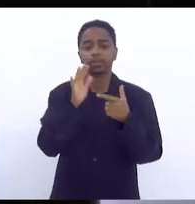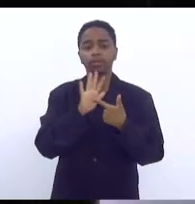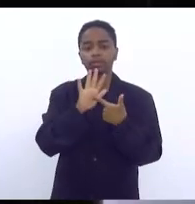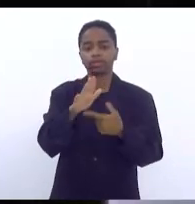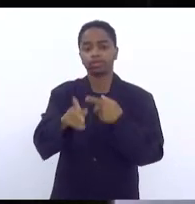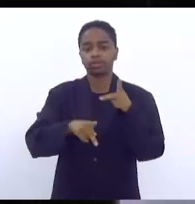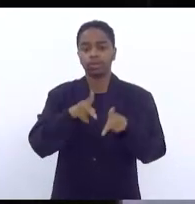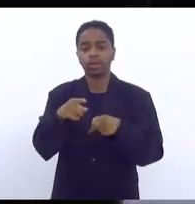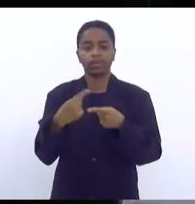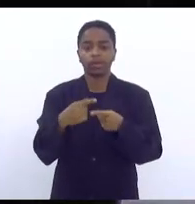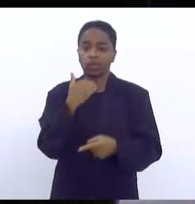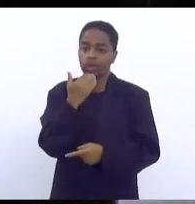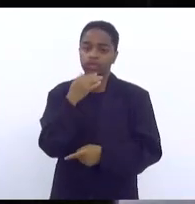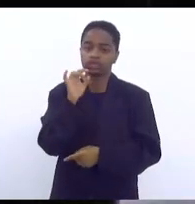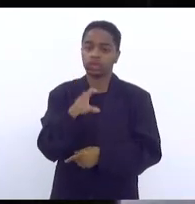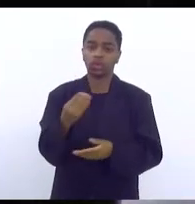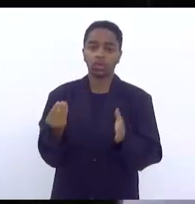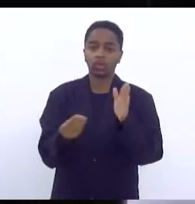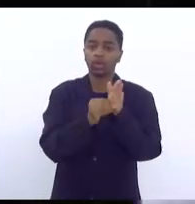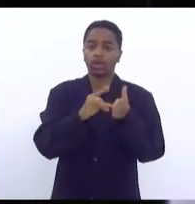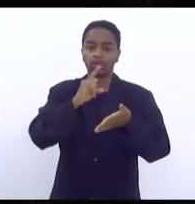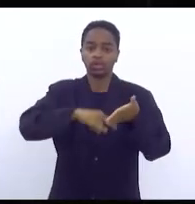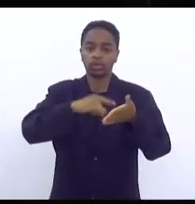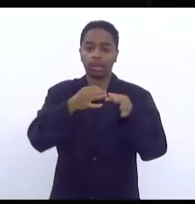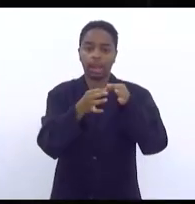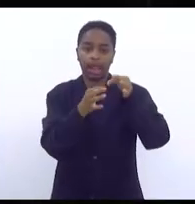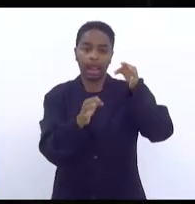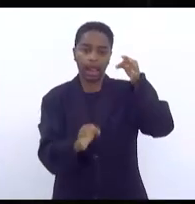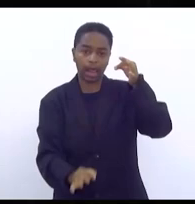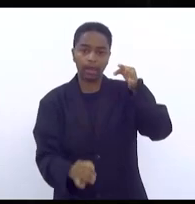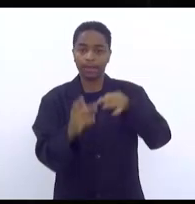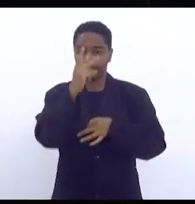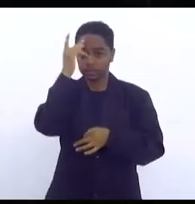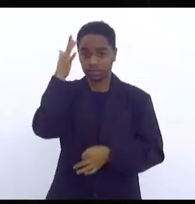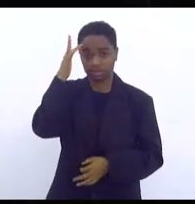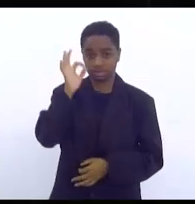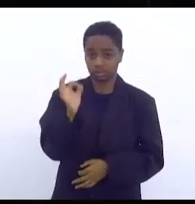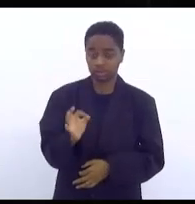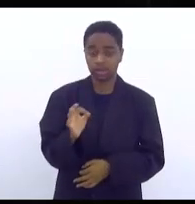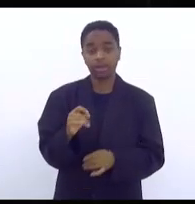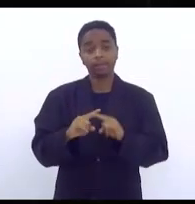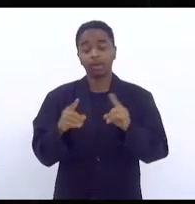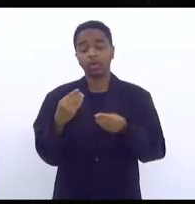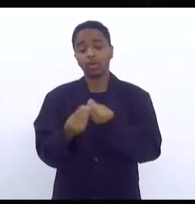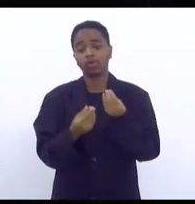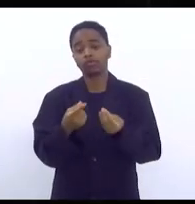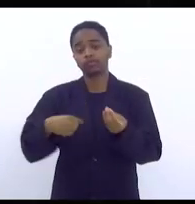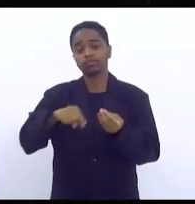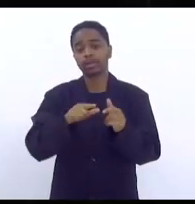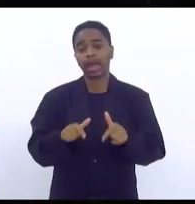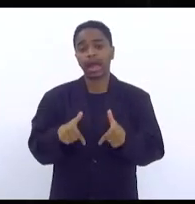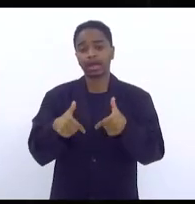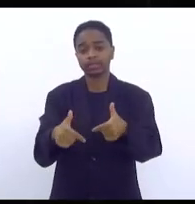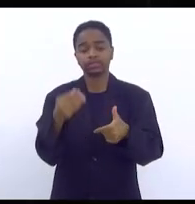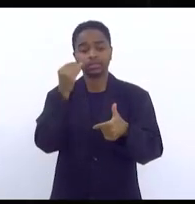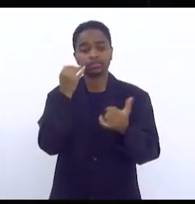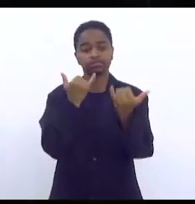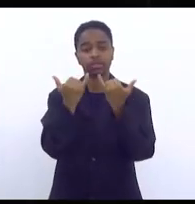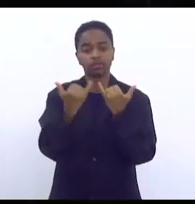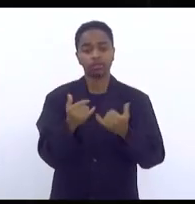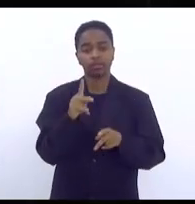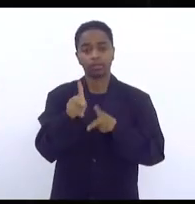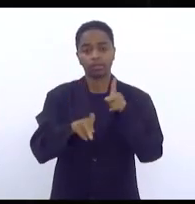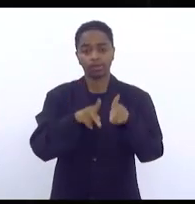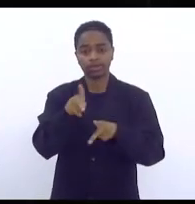não basta colocar um documento de PDF lá gigante que ninguém vai compreender né quais têm sido as ações que vocês têm tomado para informar a